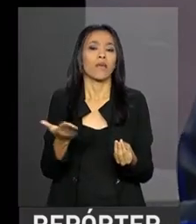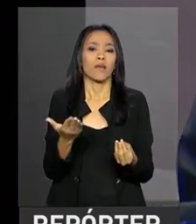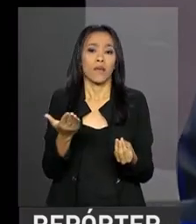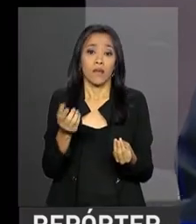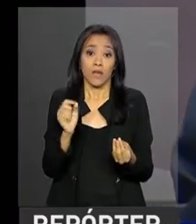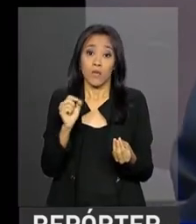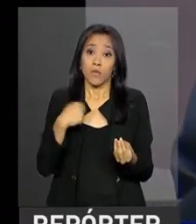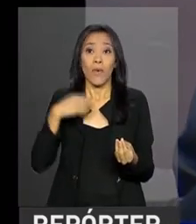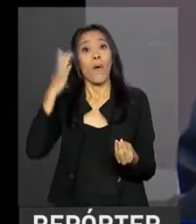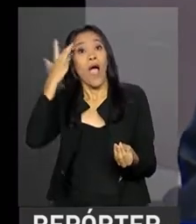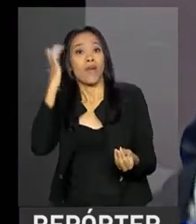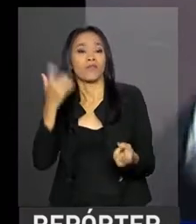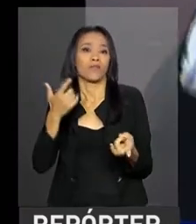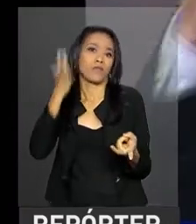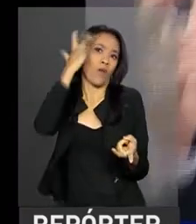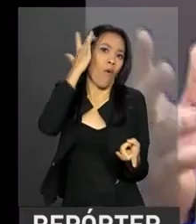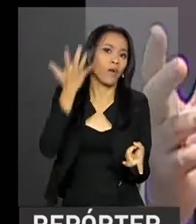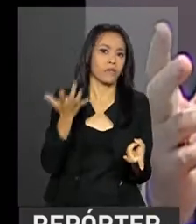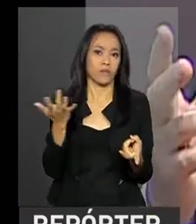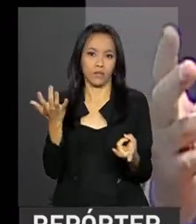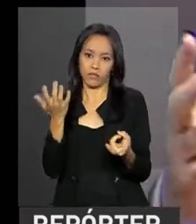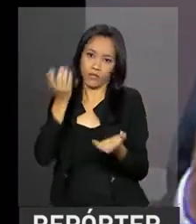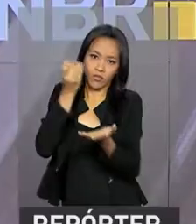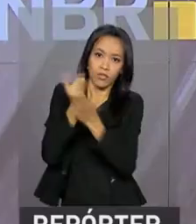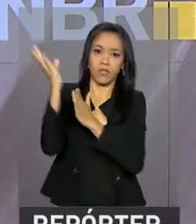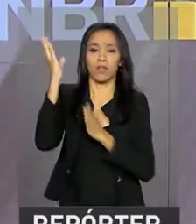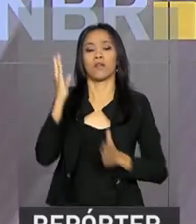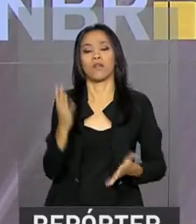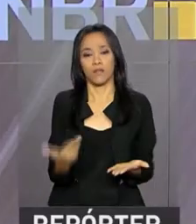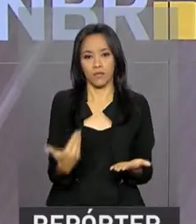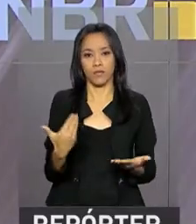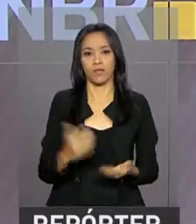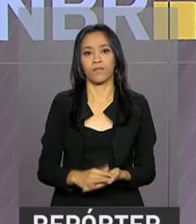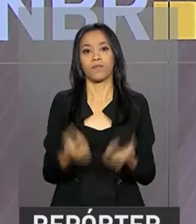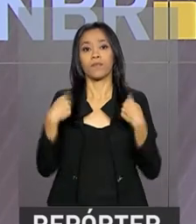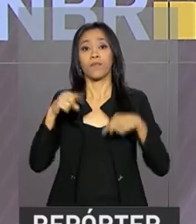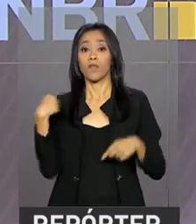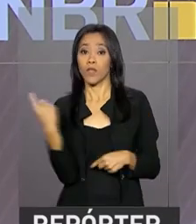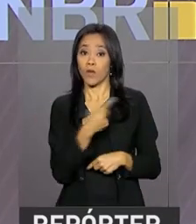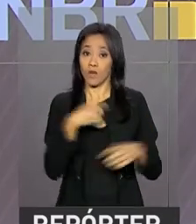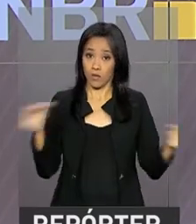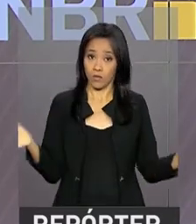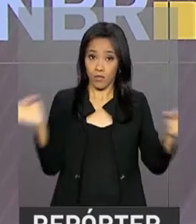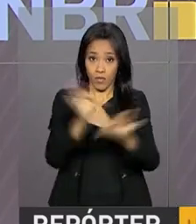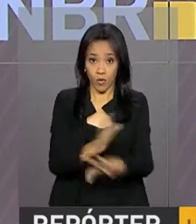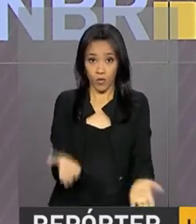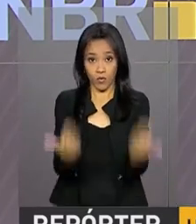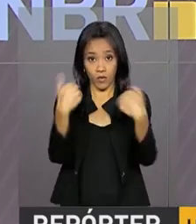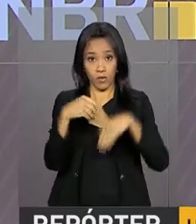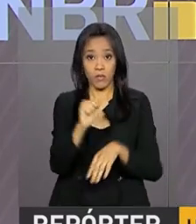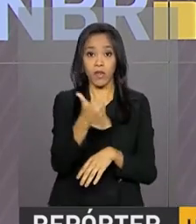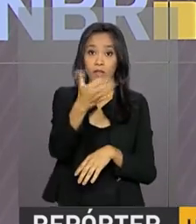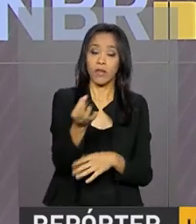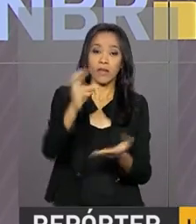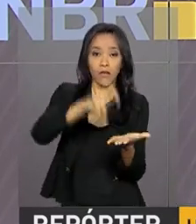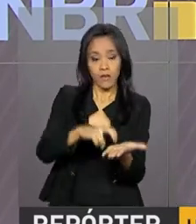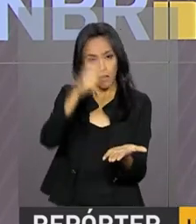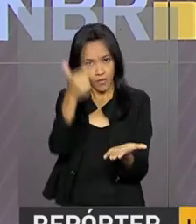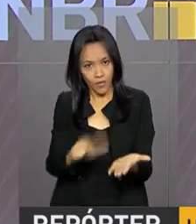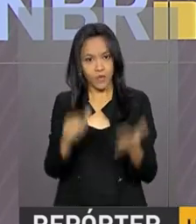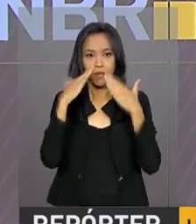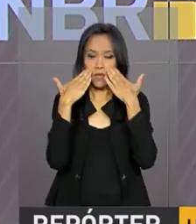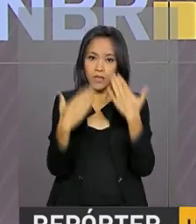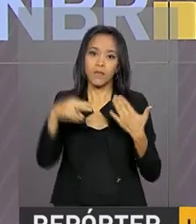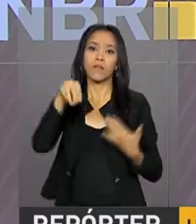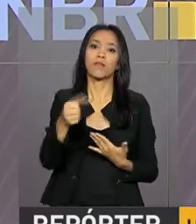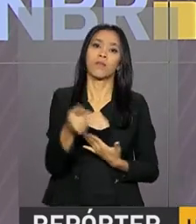do que eu acho que pode ser, do que efetivamente é. E nós ficamos por aqui, voltamos às 10 da manhã na próxima edição